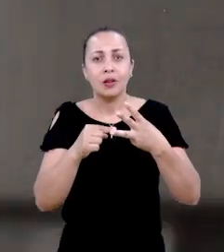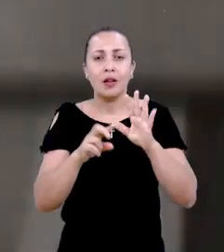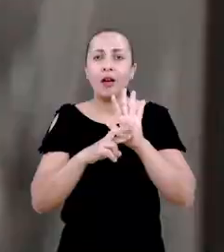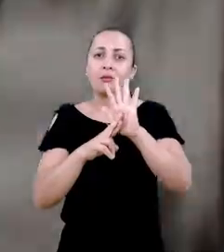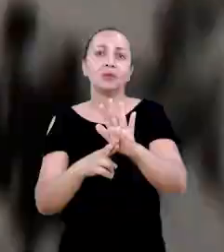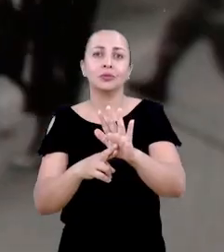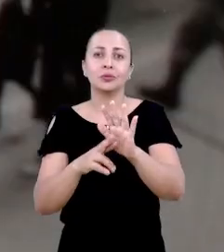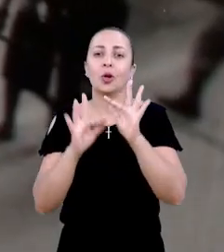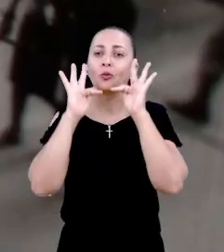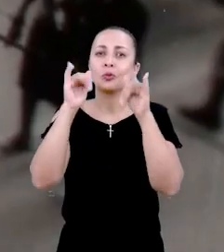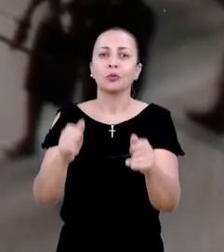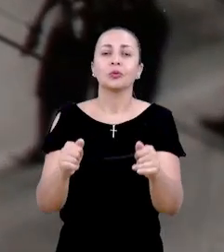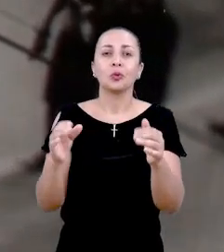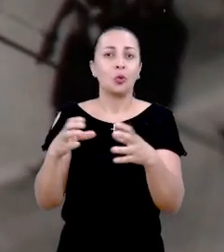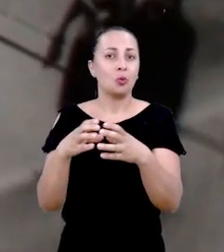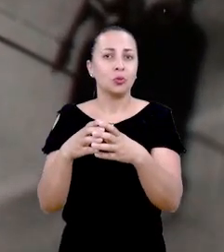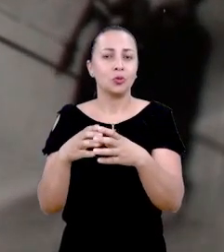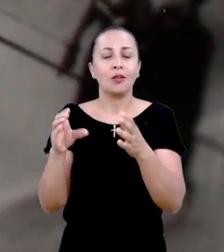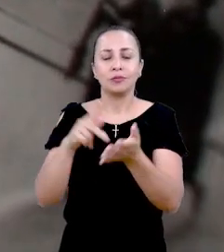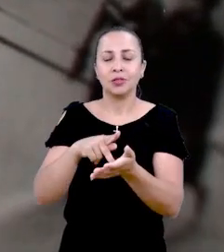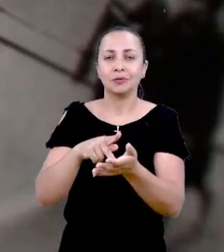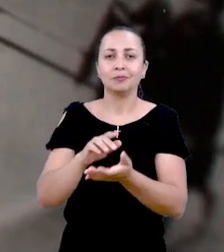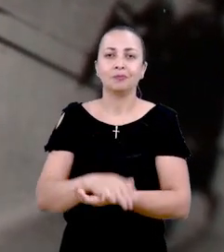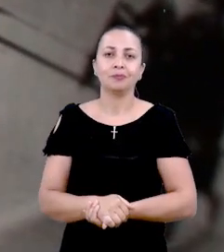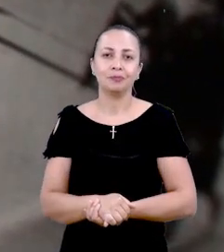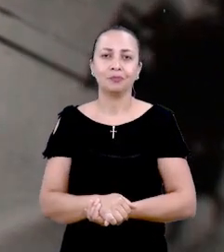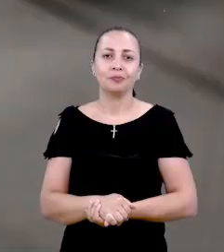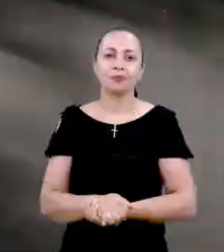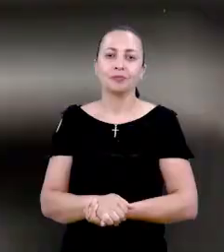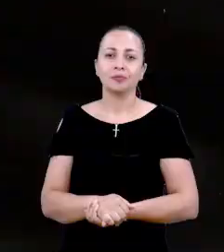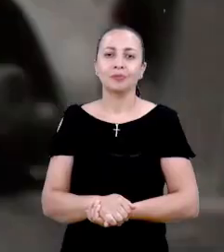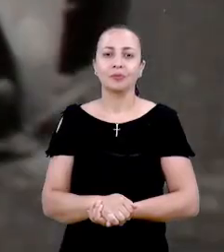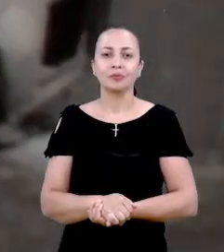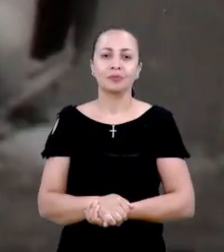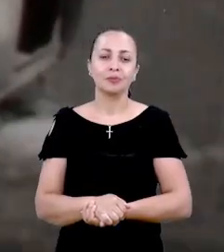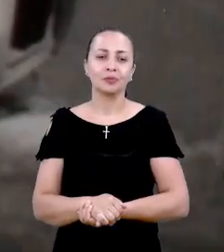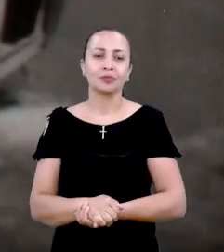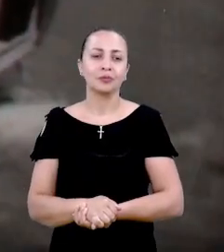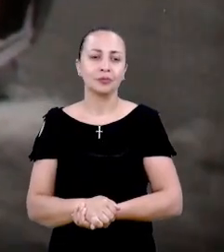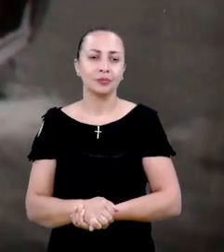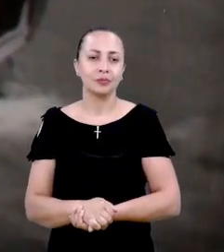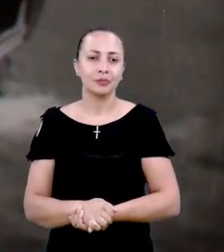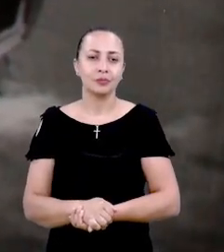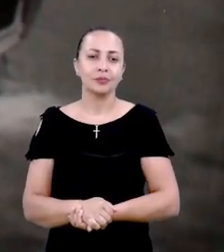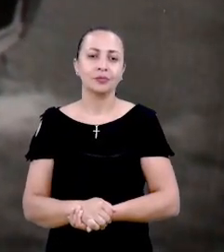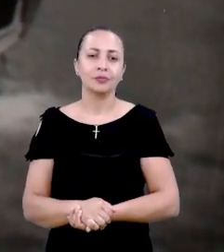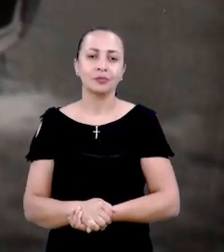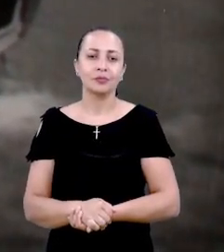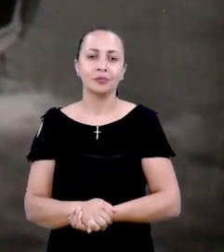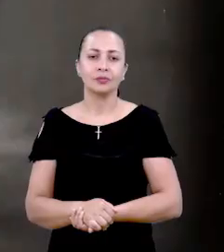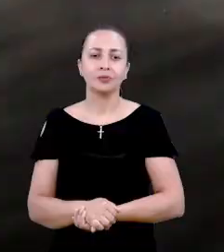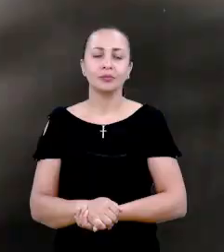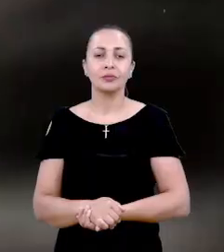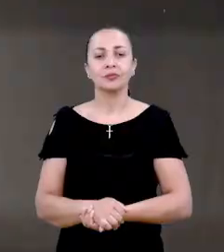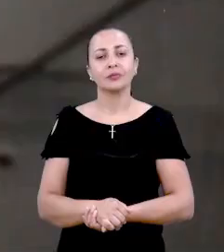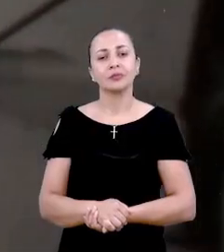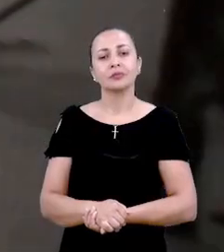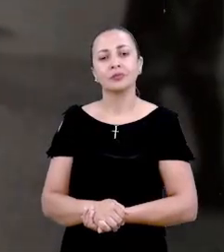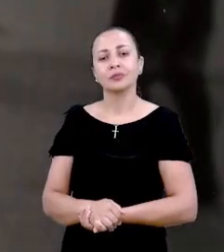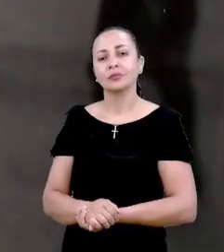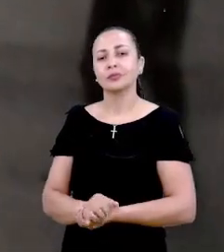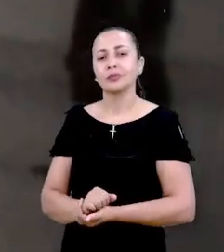refletir no relatório final da Comissão Nacional da Verdade. Vem, vamos embora,